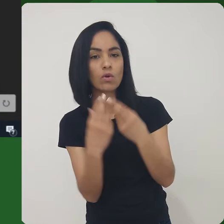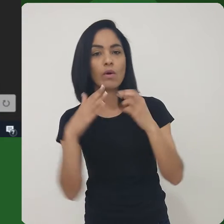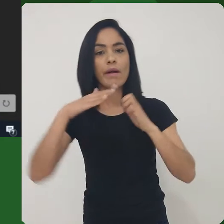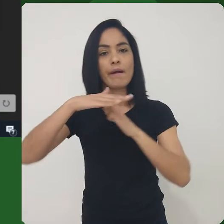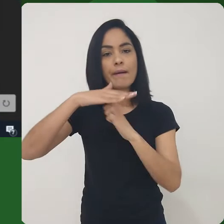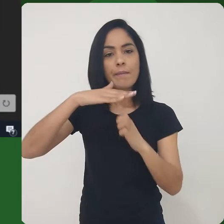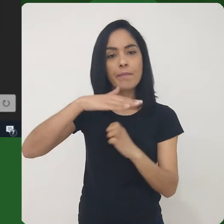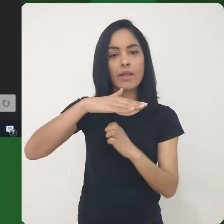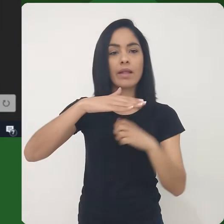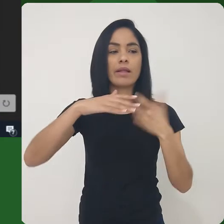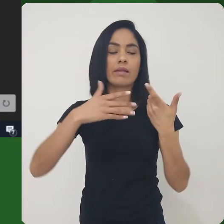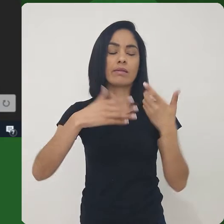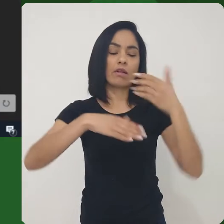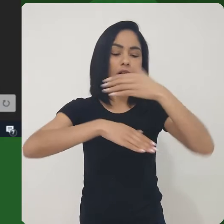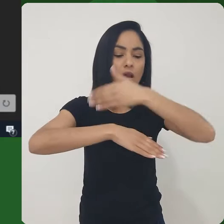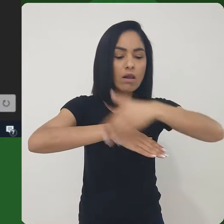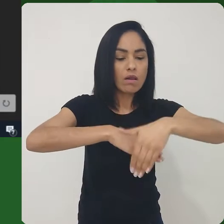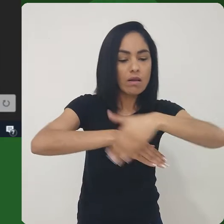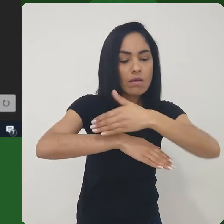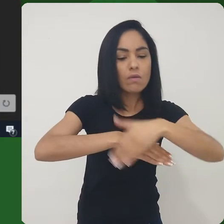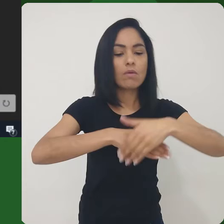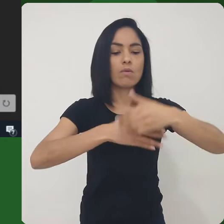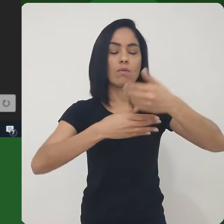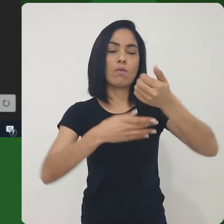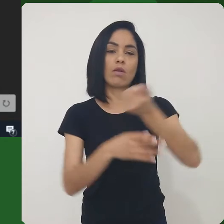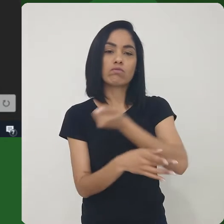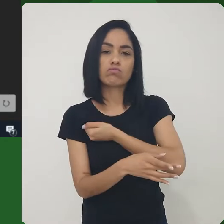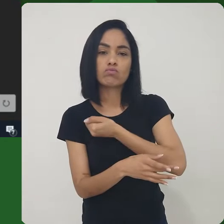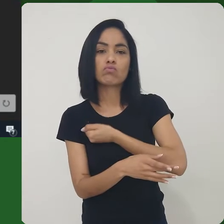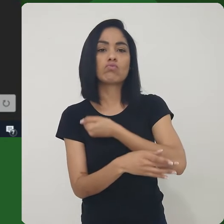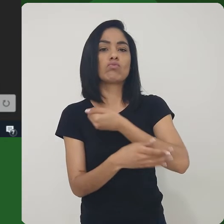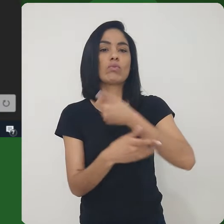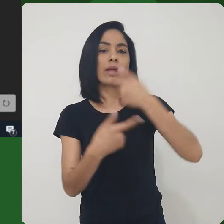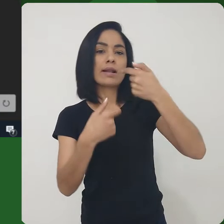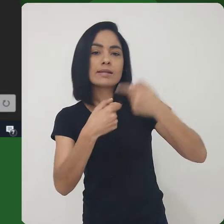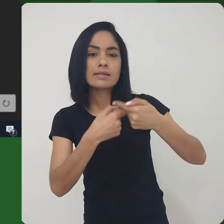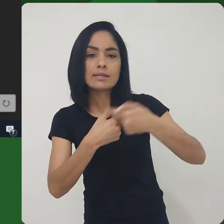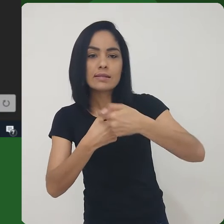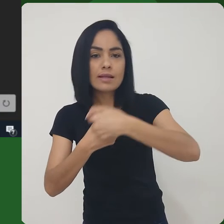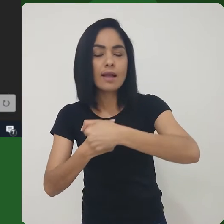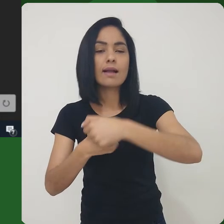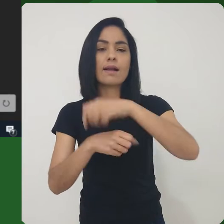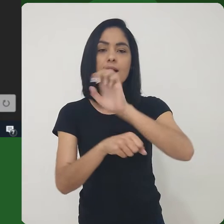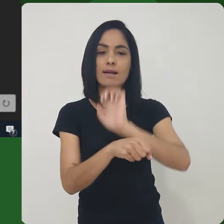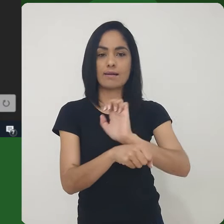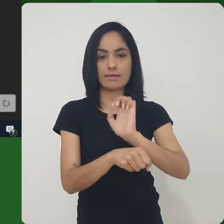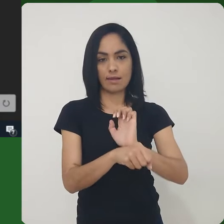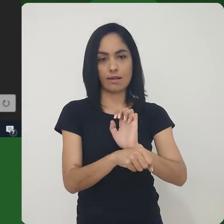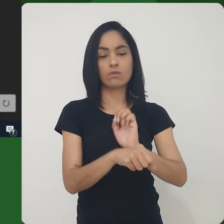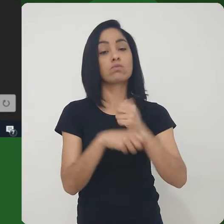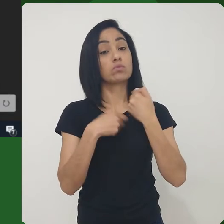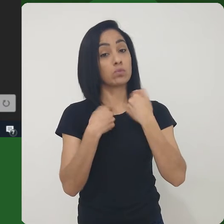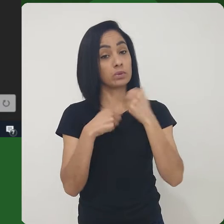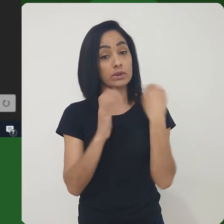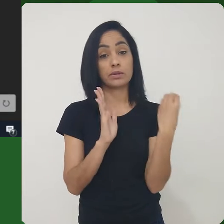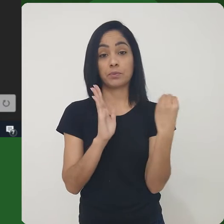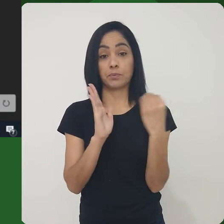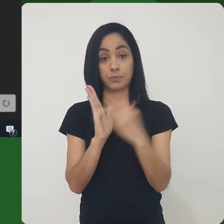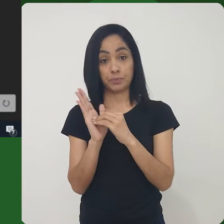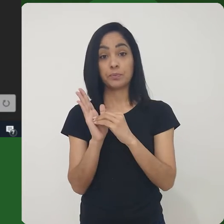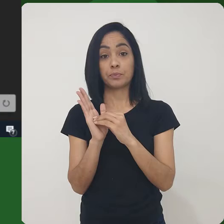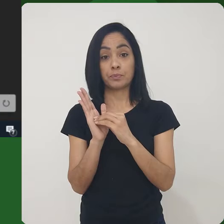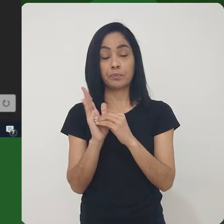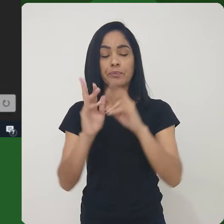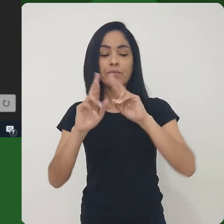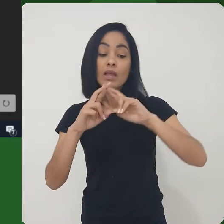X, na rua tal, número tal, cidade e estado, né?